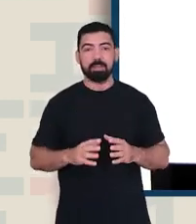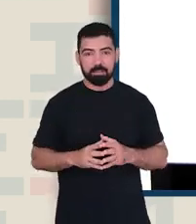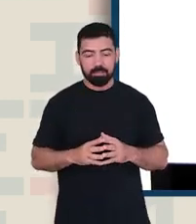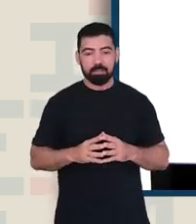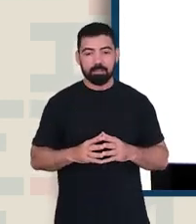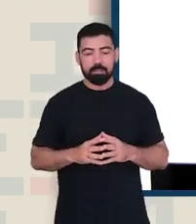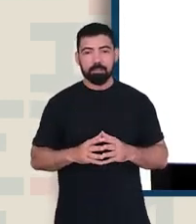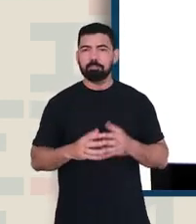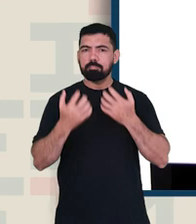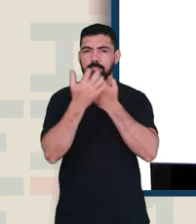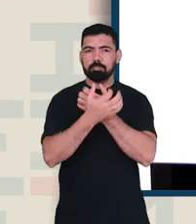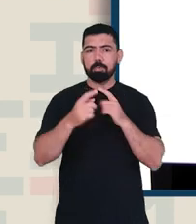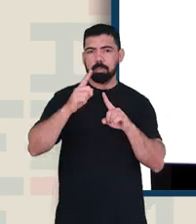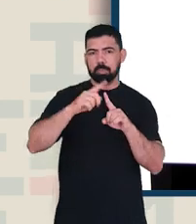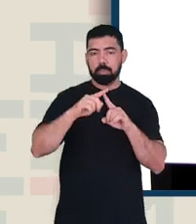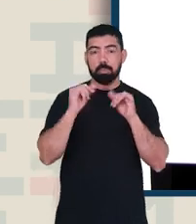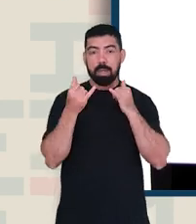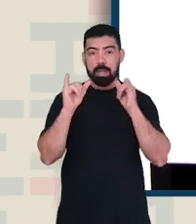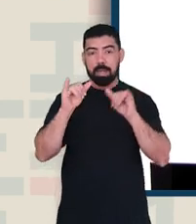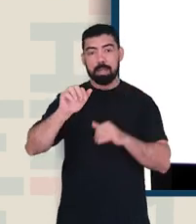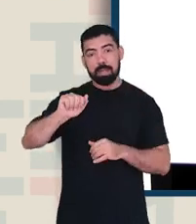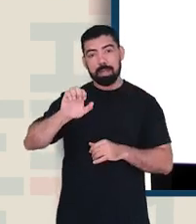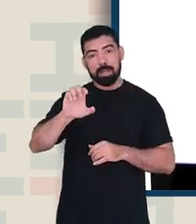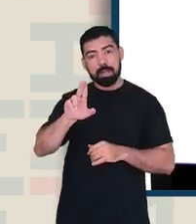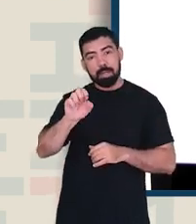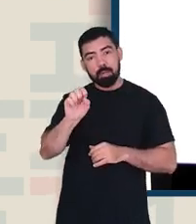A música eletroacústica